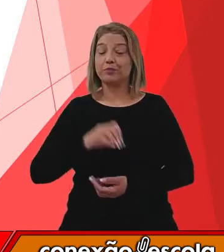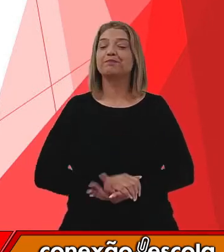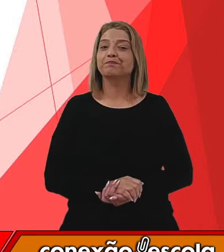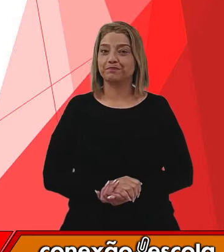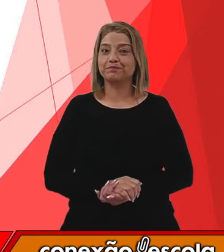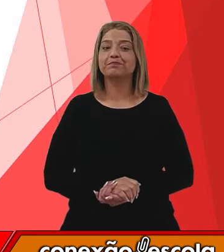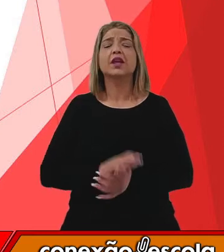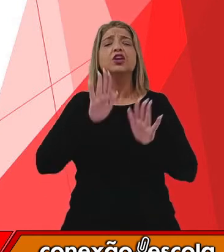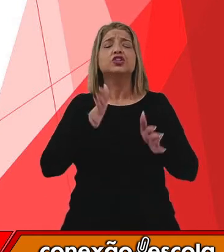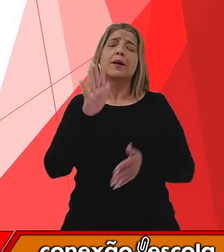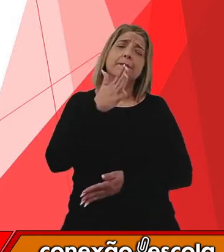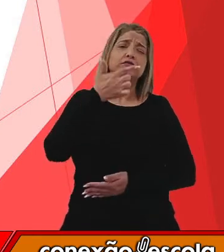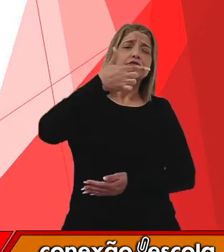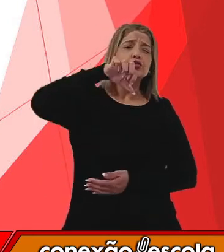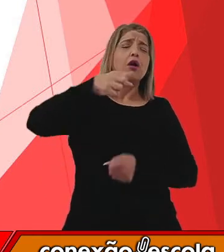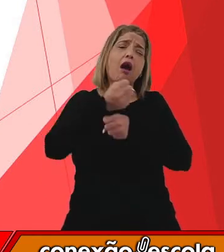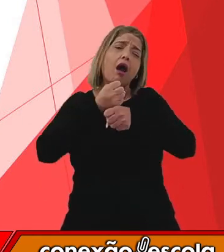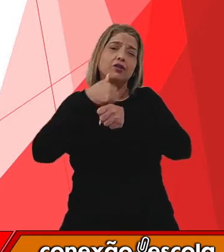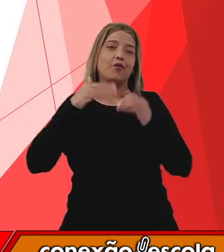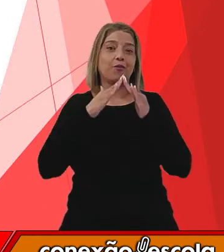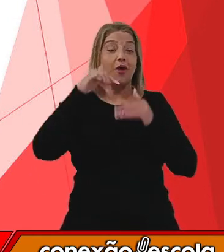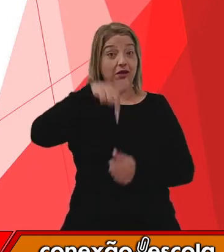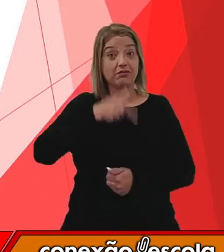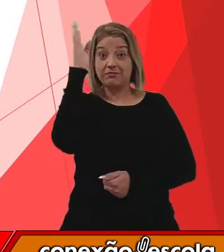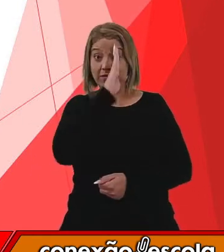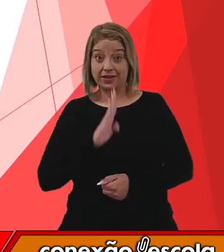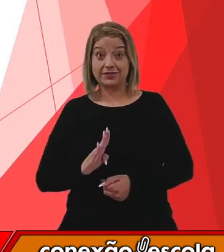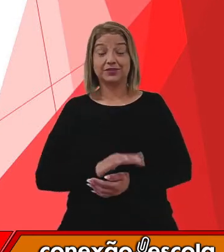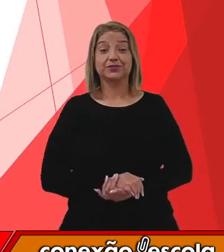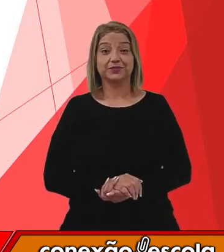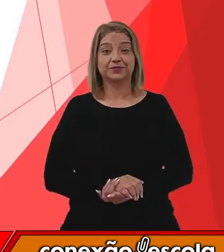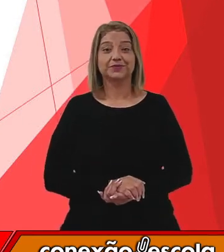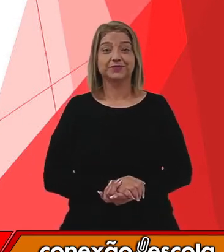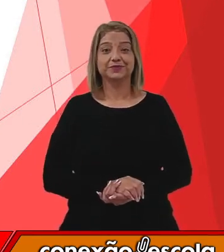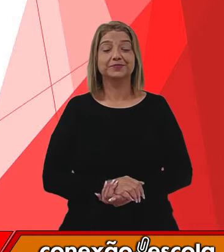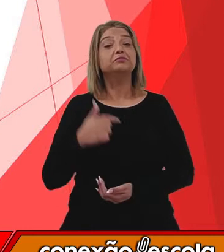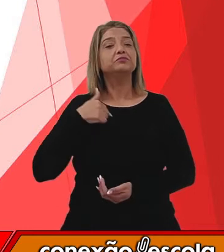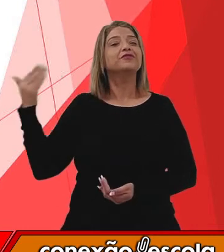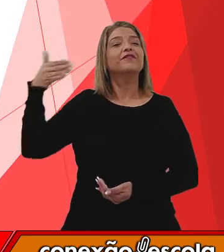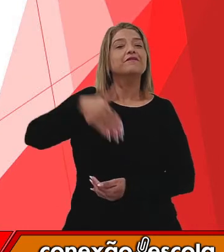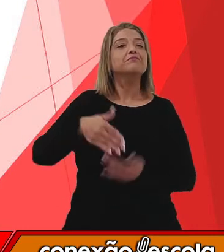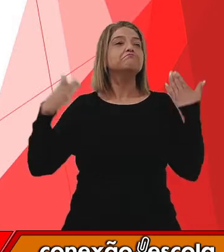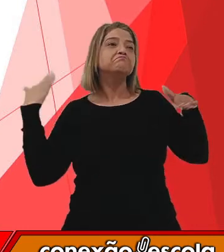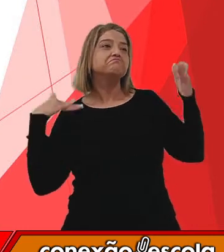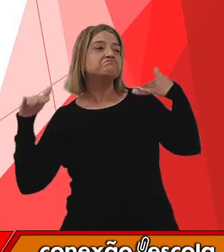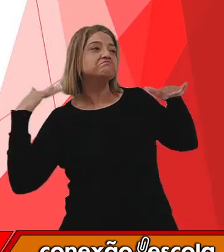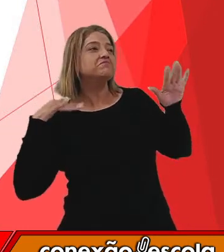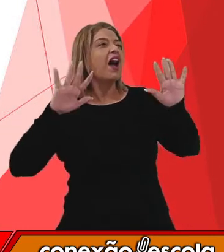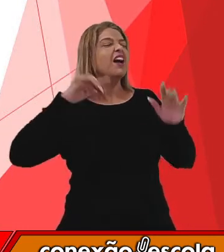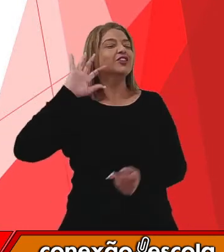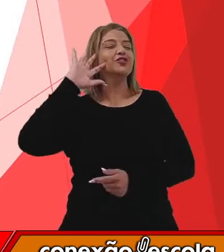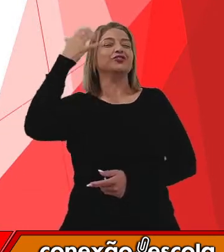Já faz 29 anos que moro aqui no Brasil. Eu vim a passeio e decidi